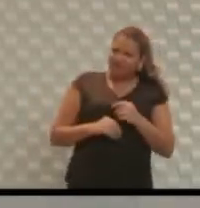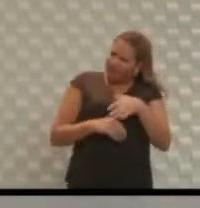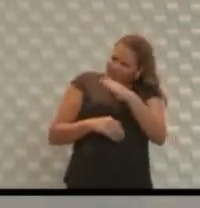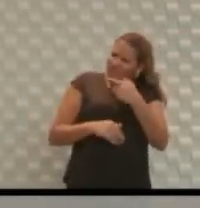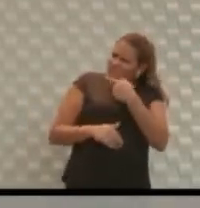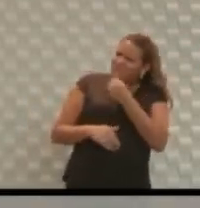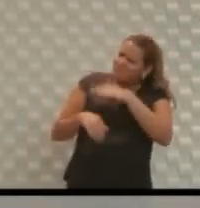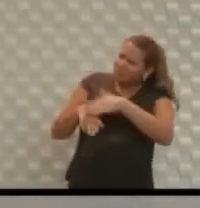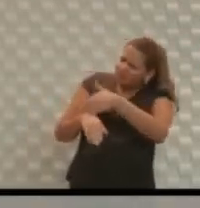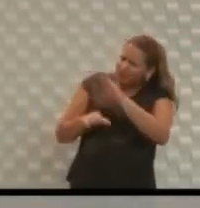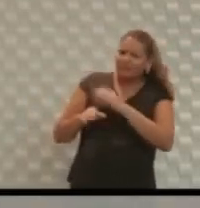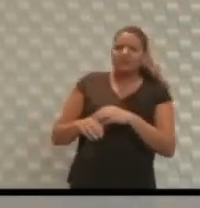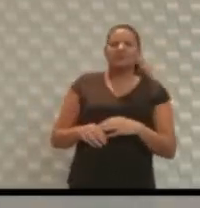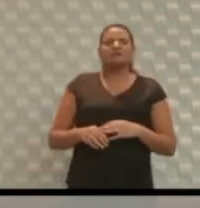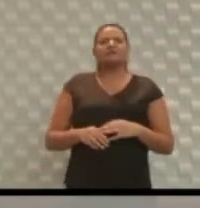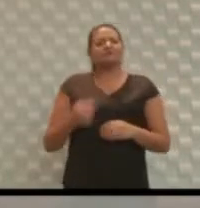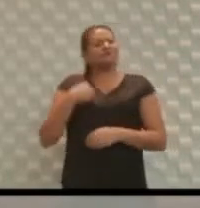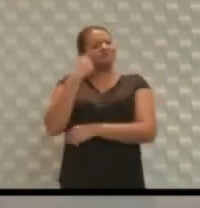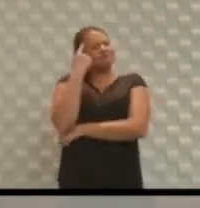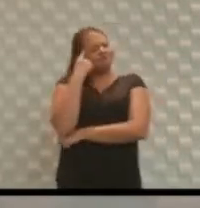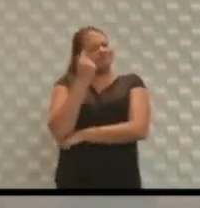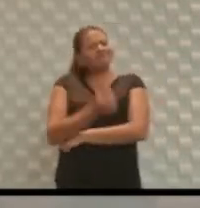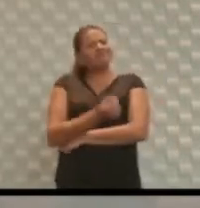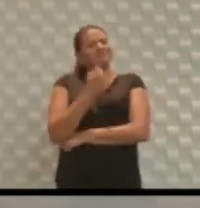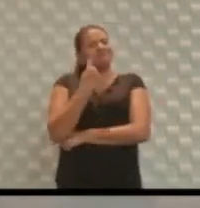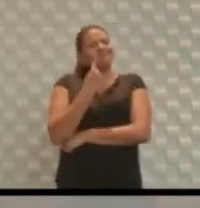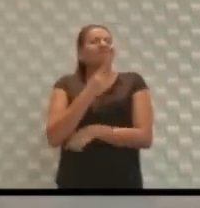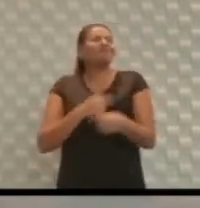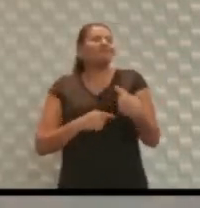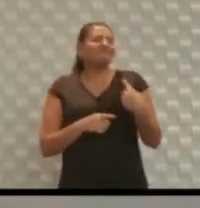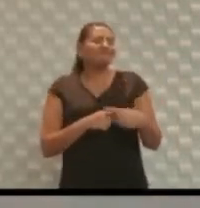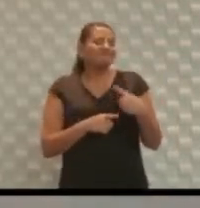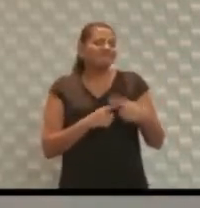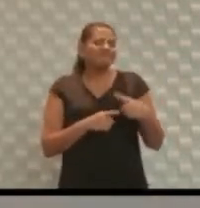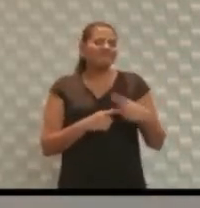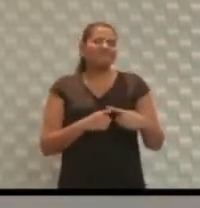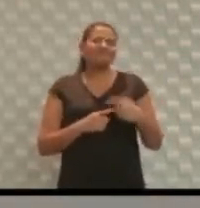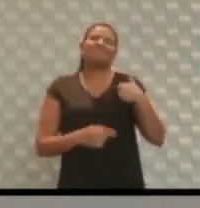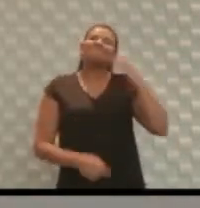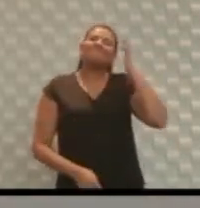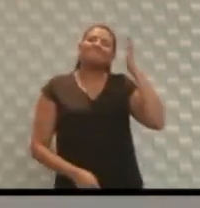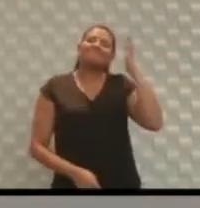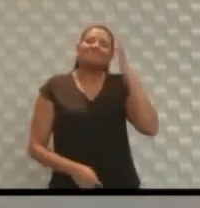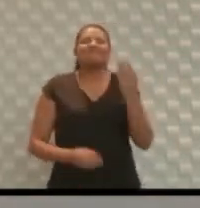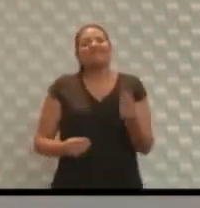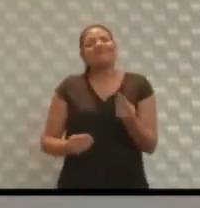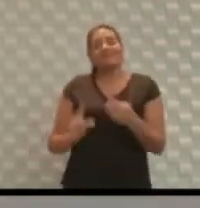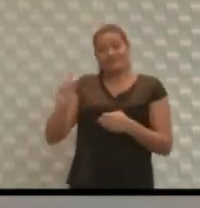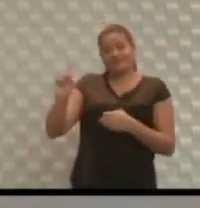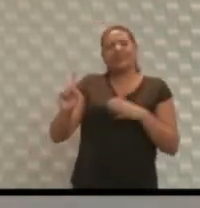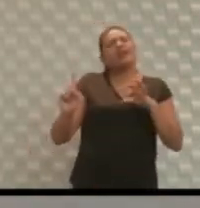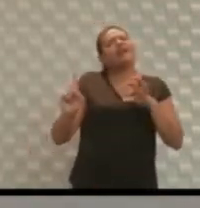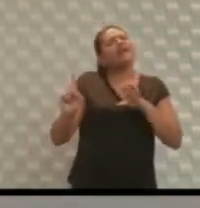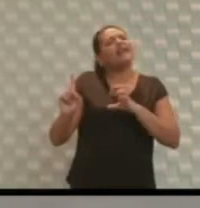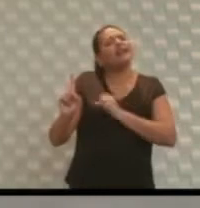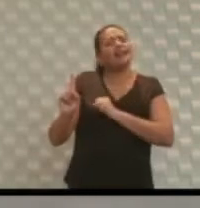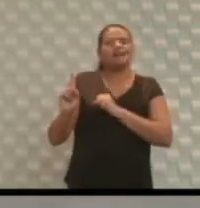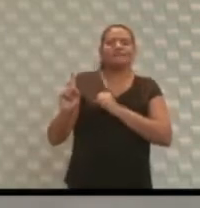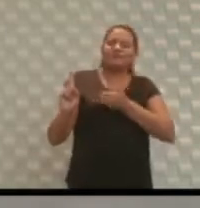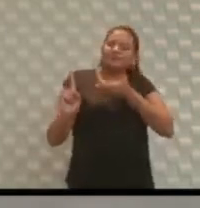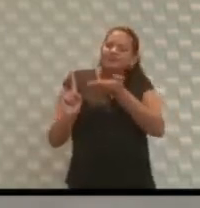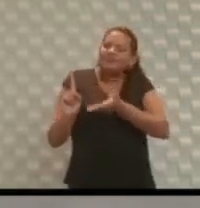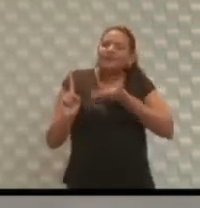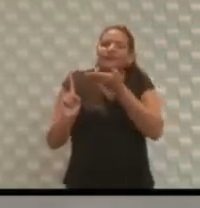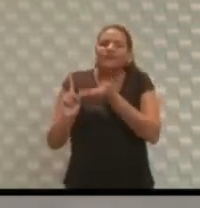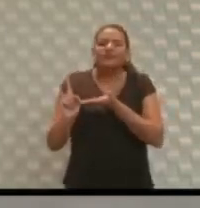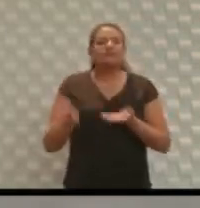falei, gente, que coisa mais honrosa do que você servir uma pessoa que você ama? Eu sirvo pessoas